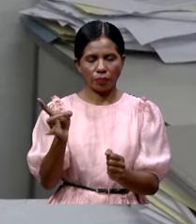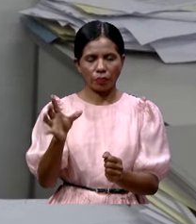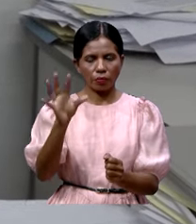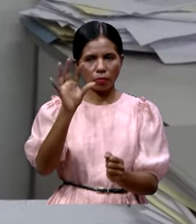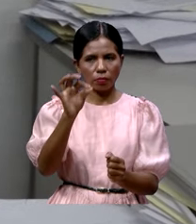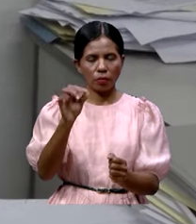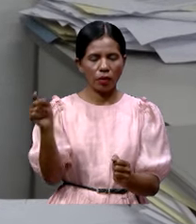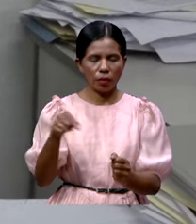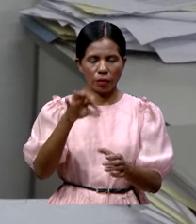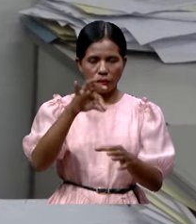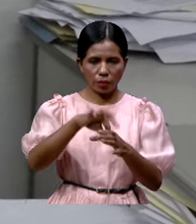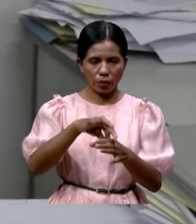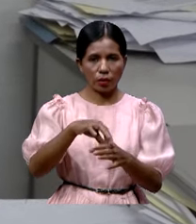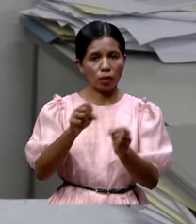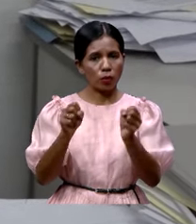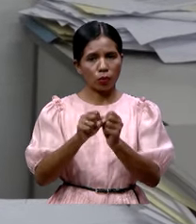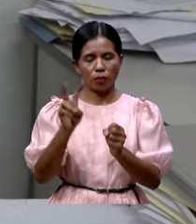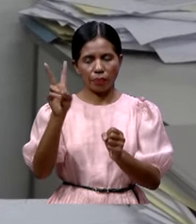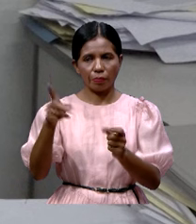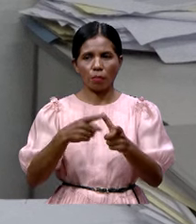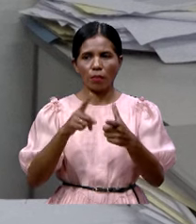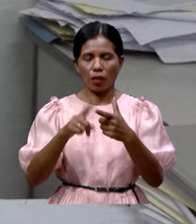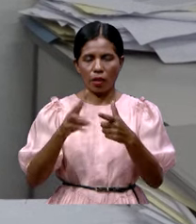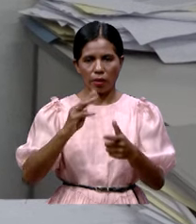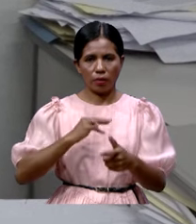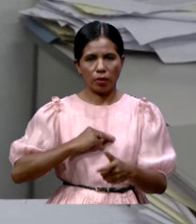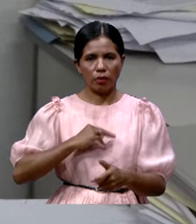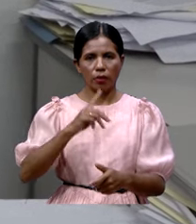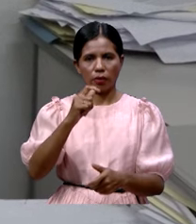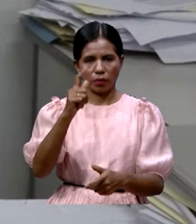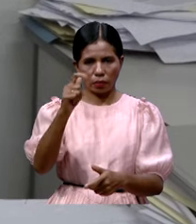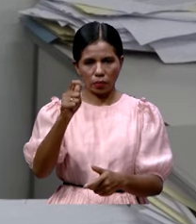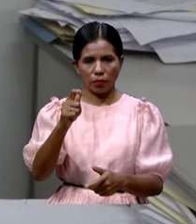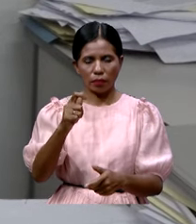89% mais vota, e a Sucuruana. Depois ia Manatuto,